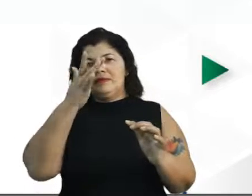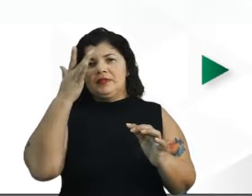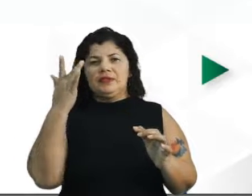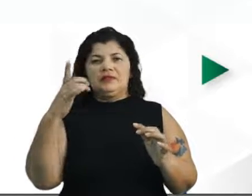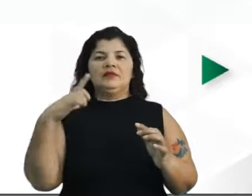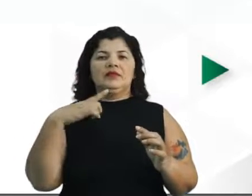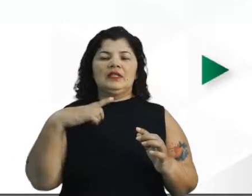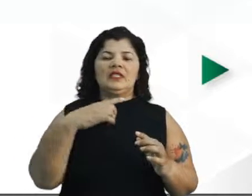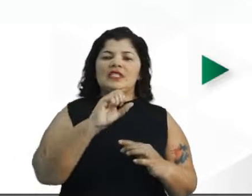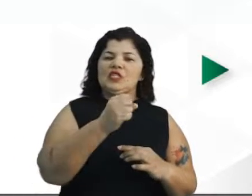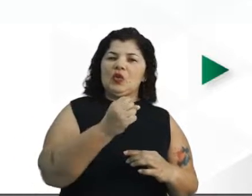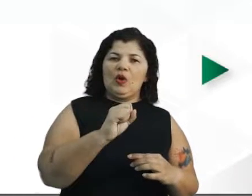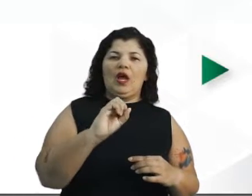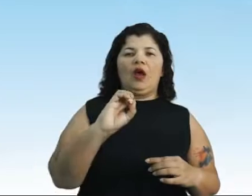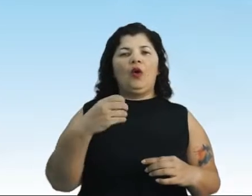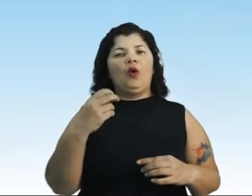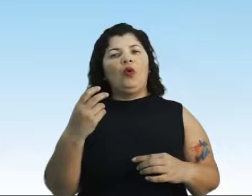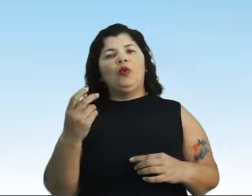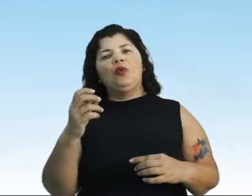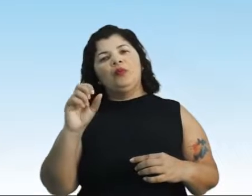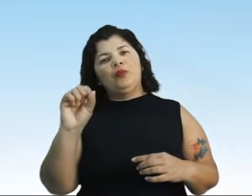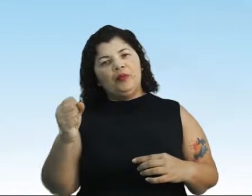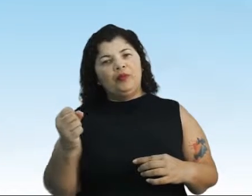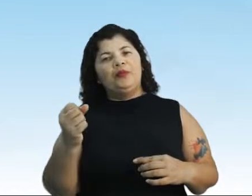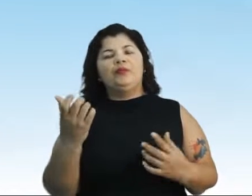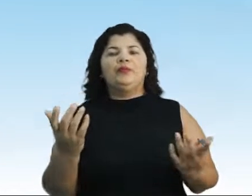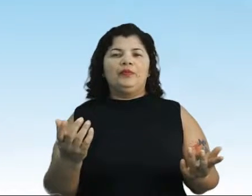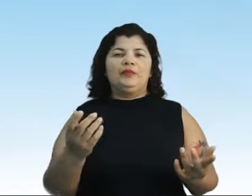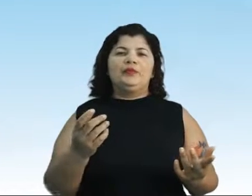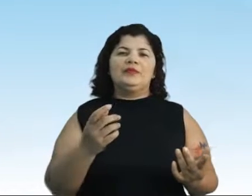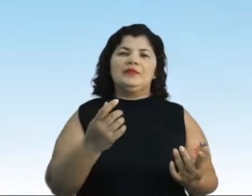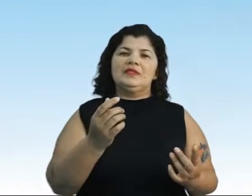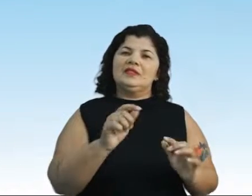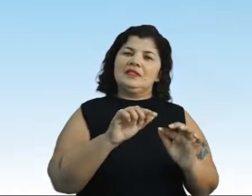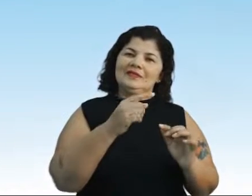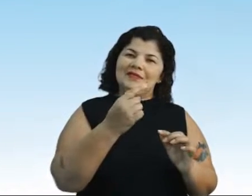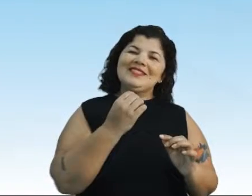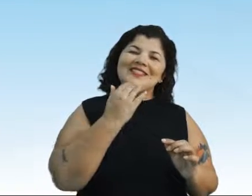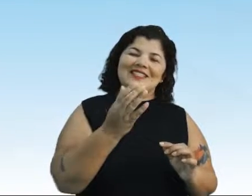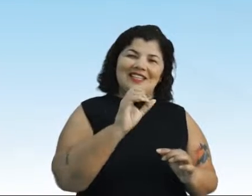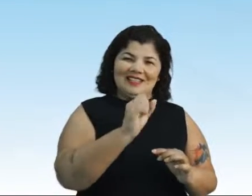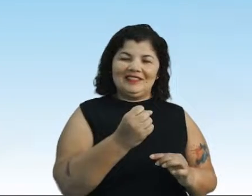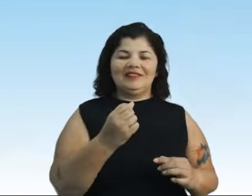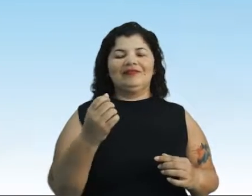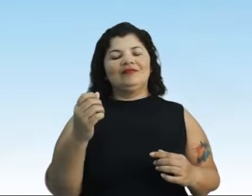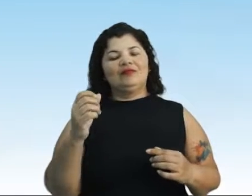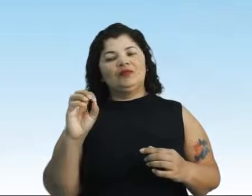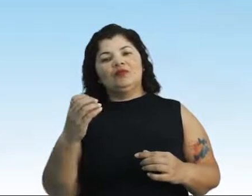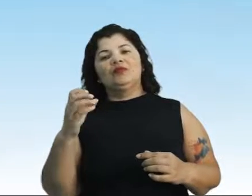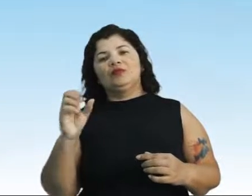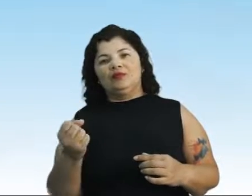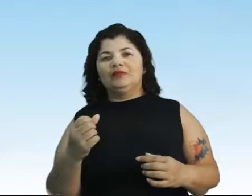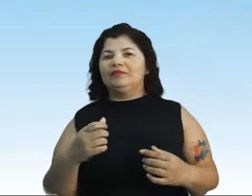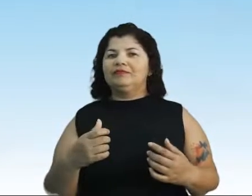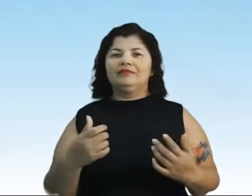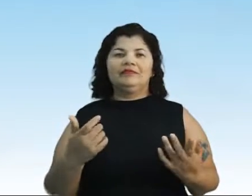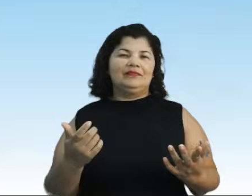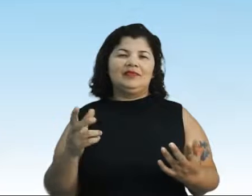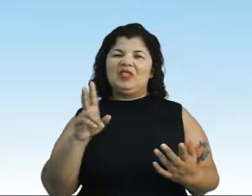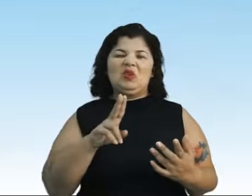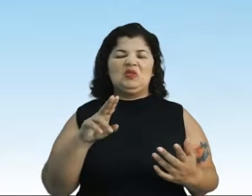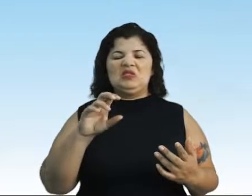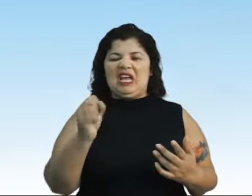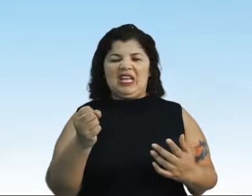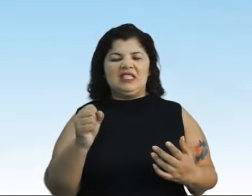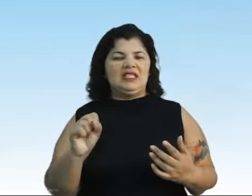ou no plural. Ou seja, eles não flexionam, digamos assim. Eu não vou dizer caned, canied, não